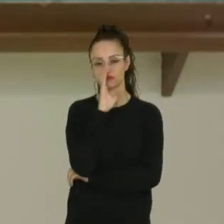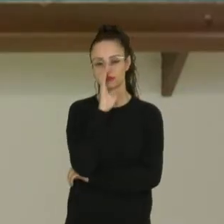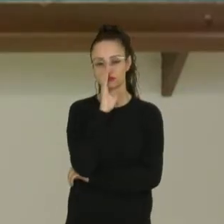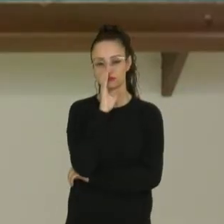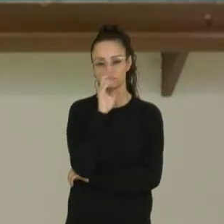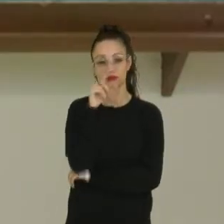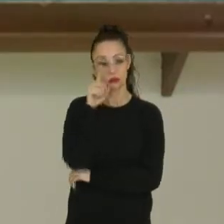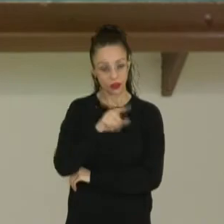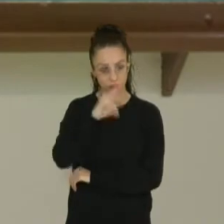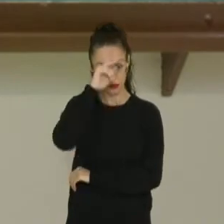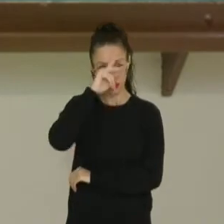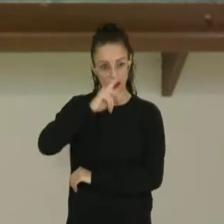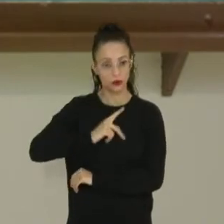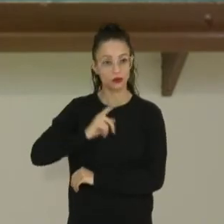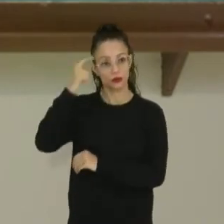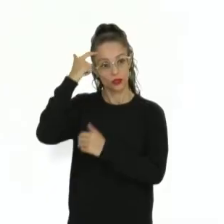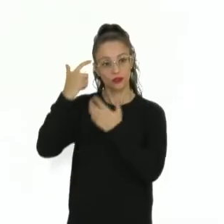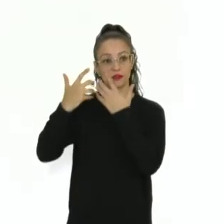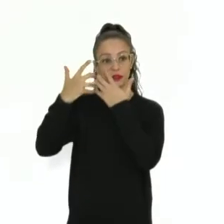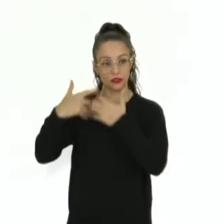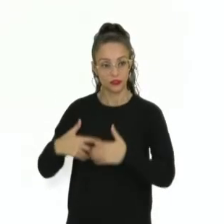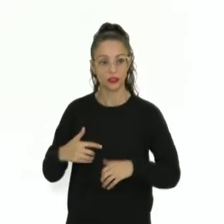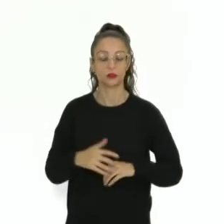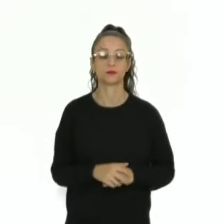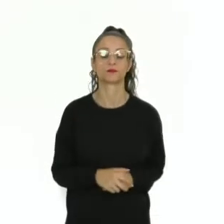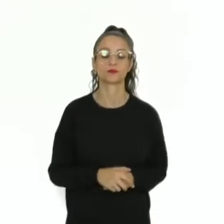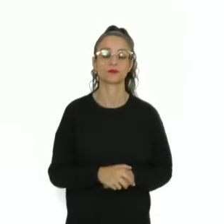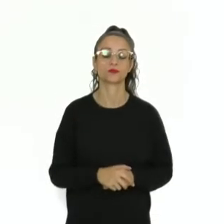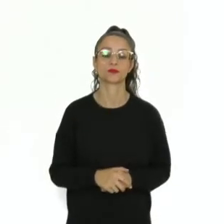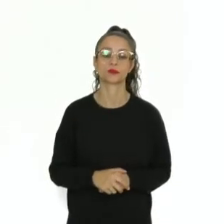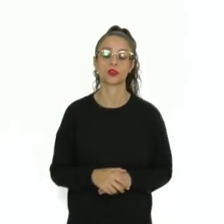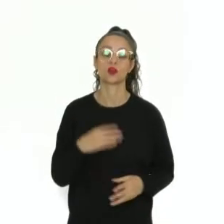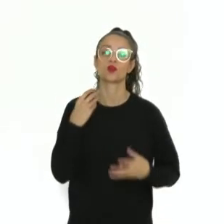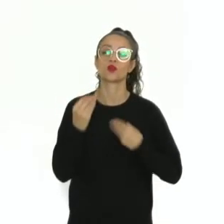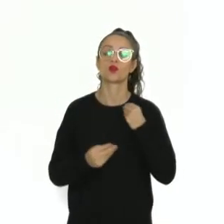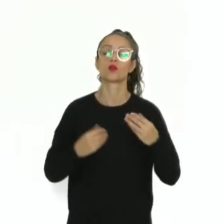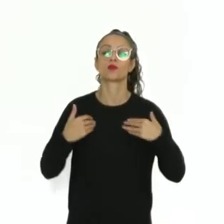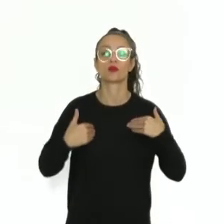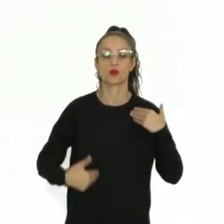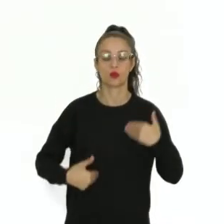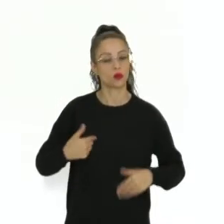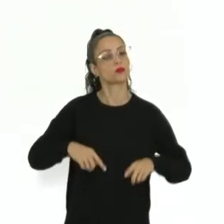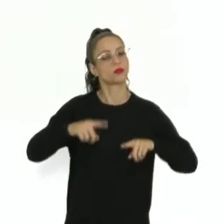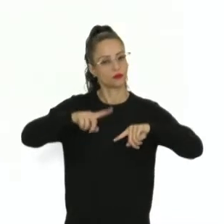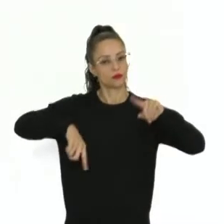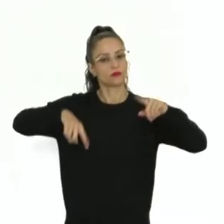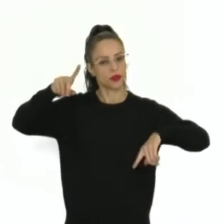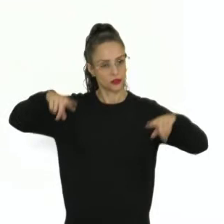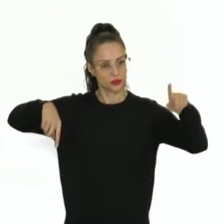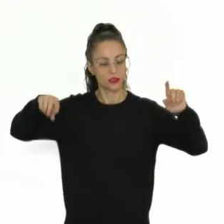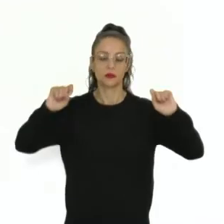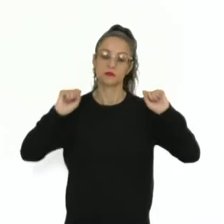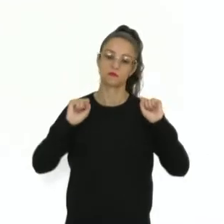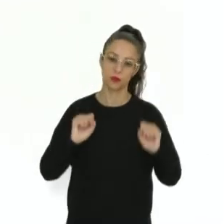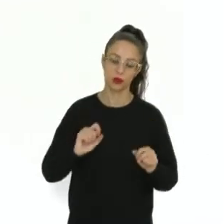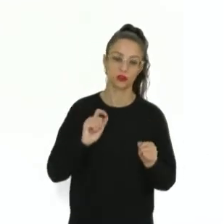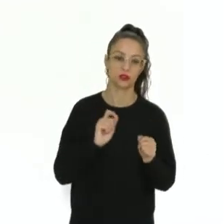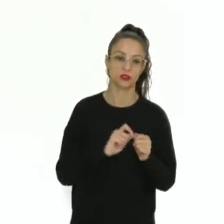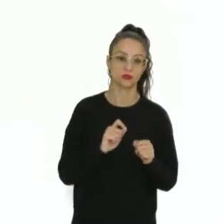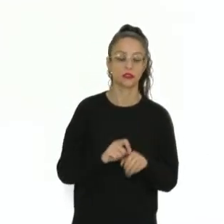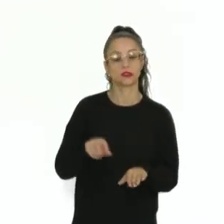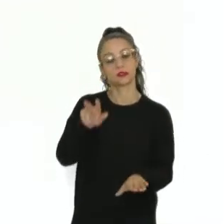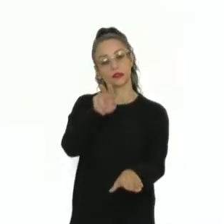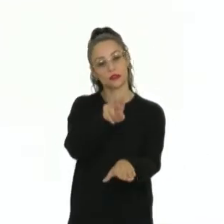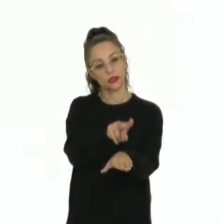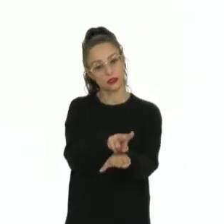uma autorreflexão. Então a posição do corpo varia bastante. Pode se realizar